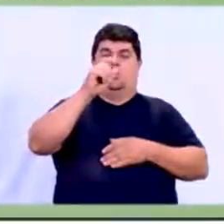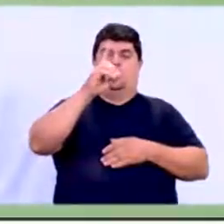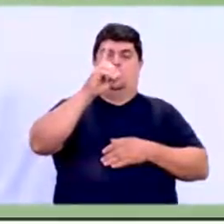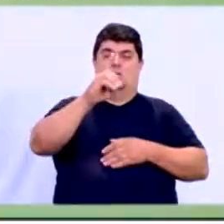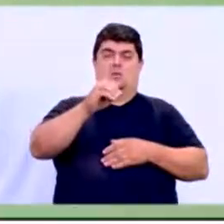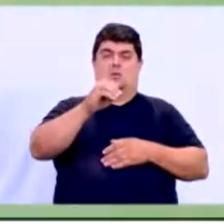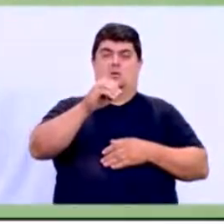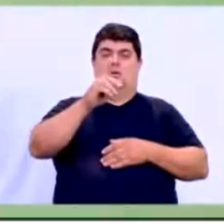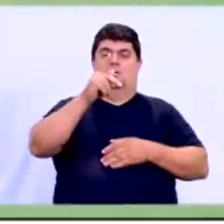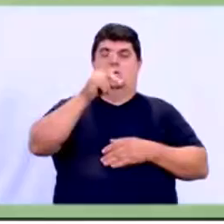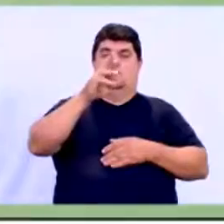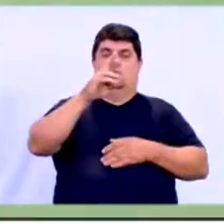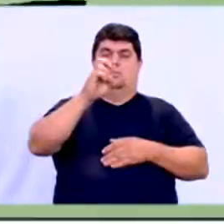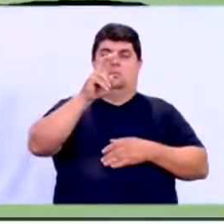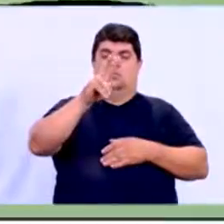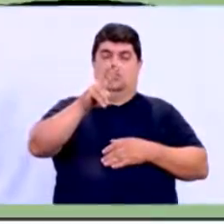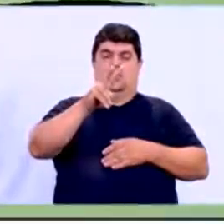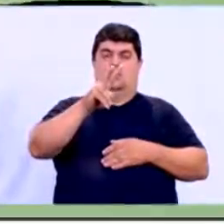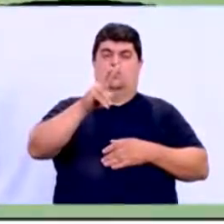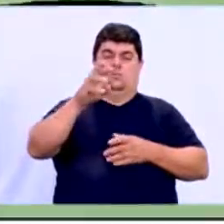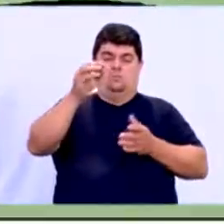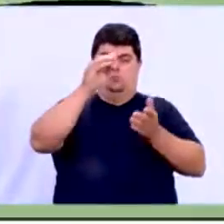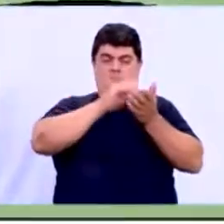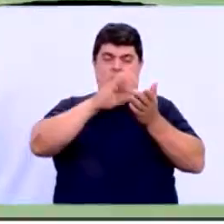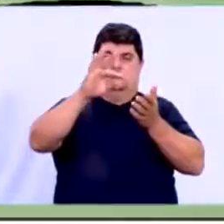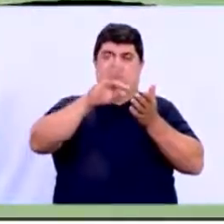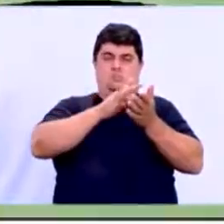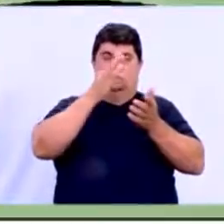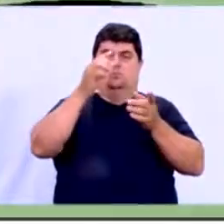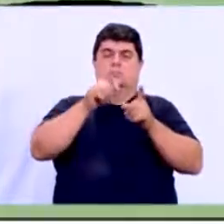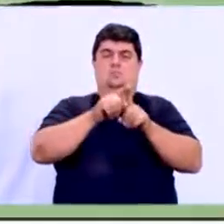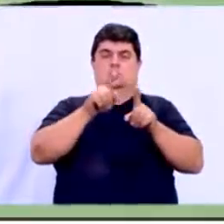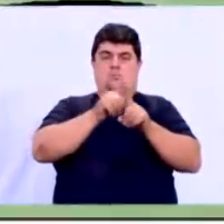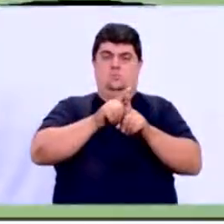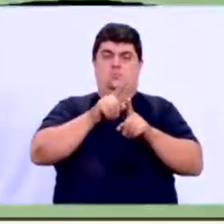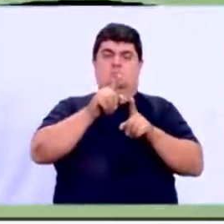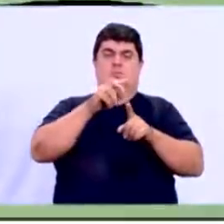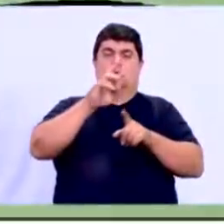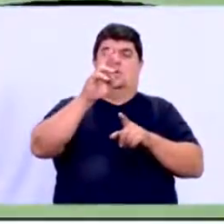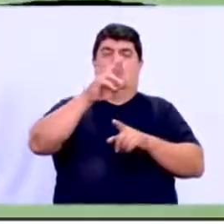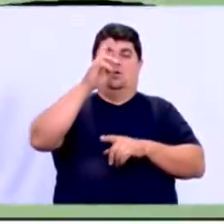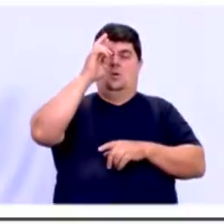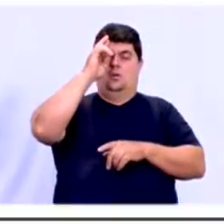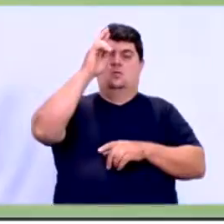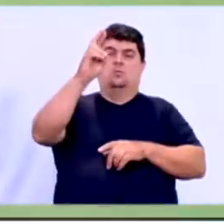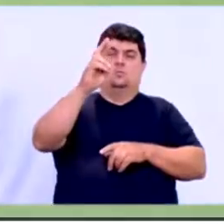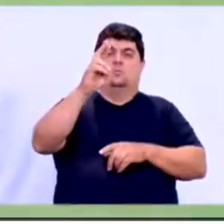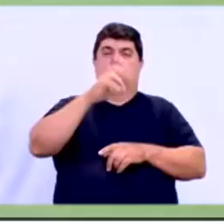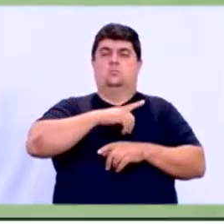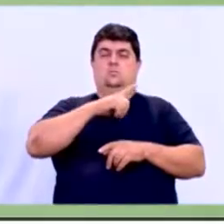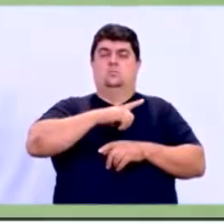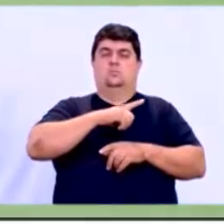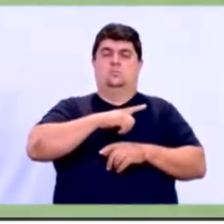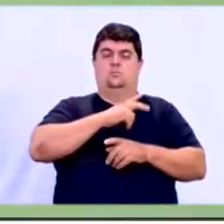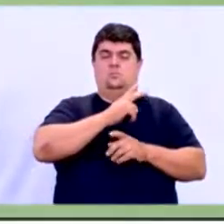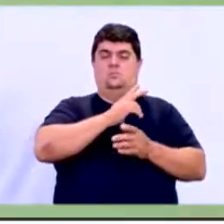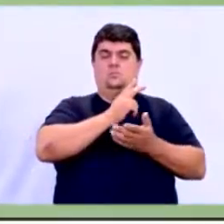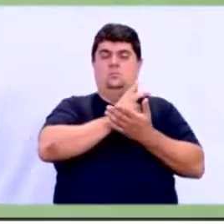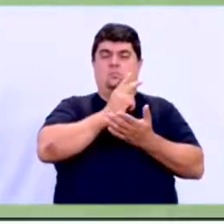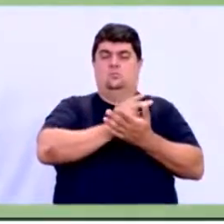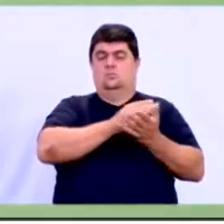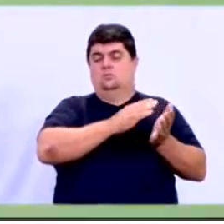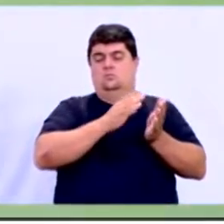Previdência Social. Então você deve cadastrar sua empresa e os responsáveis nela. Continuando, o